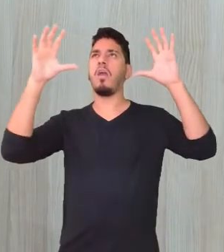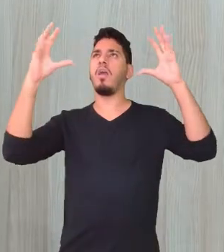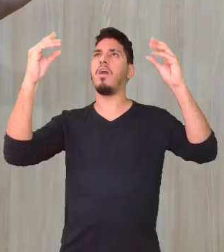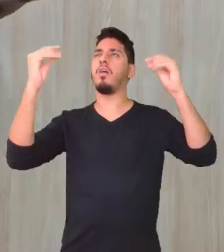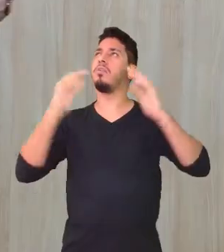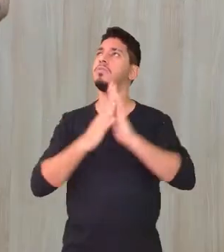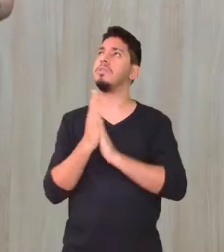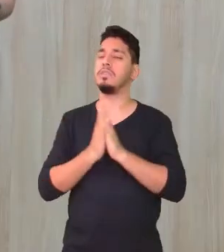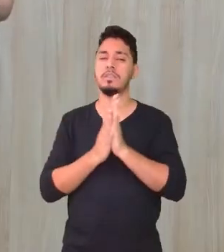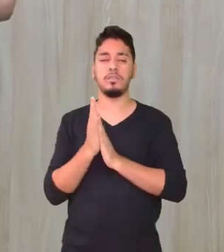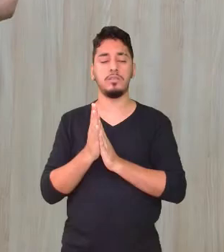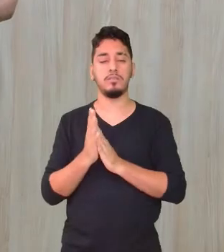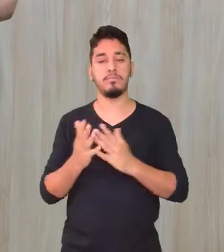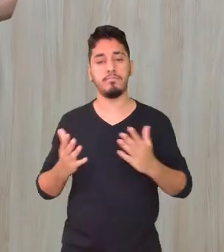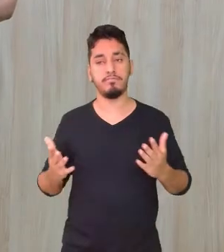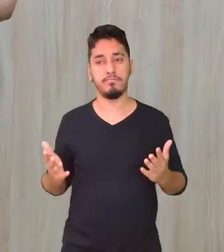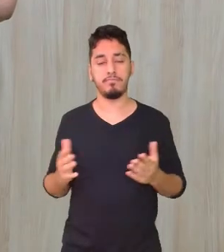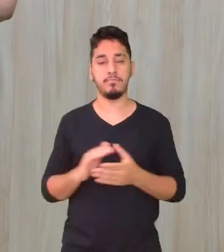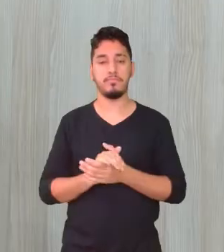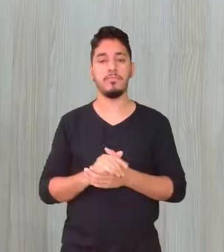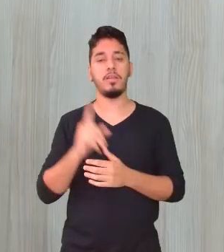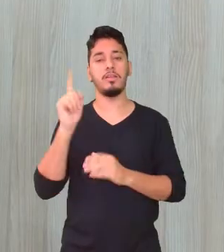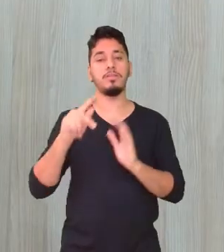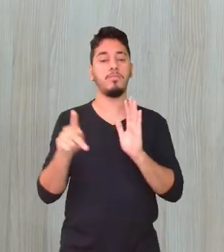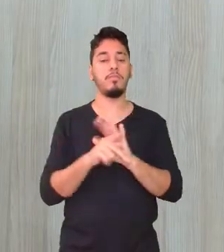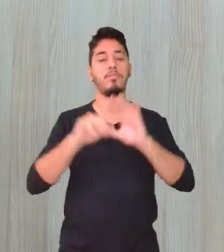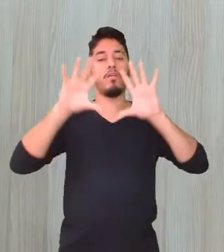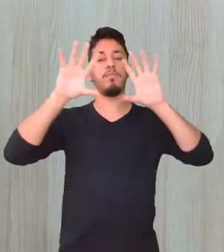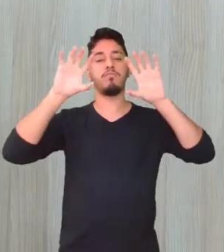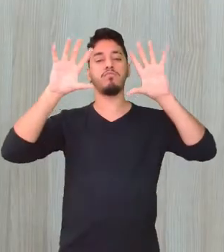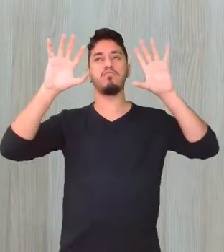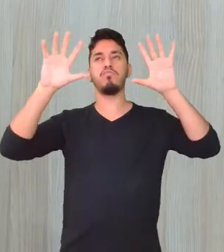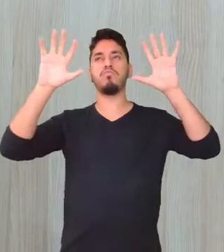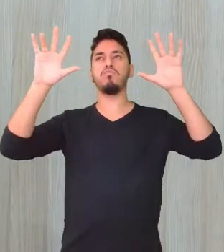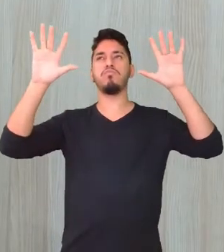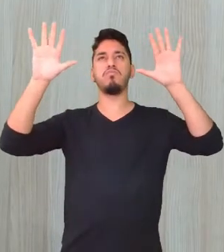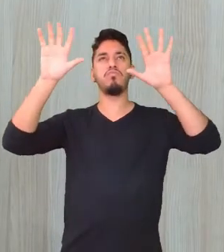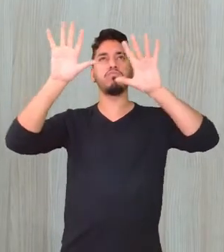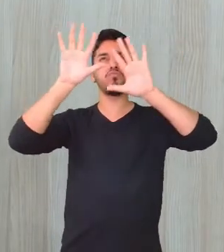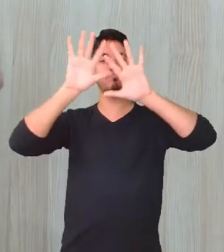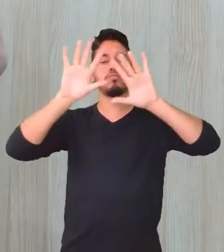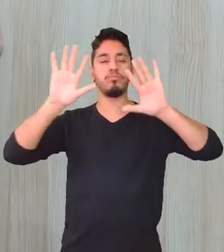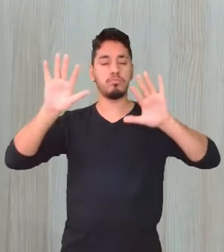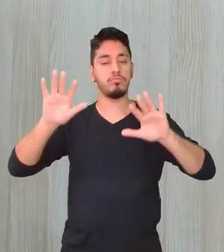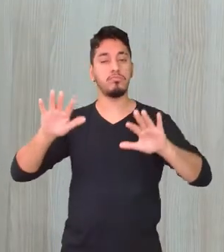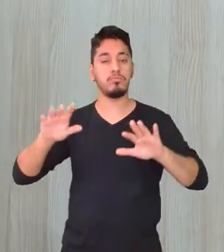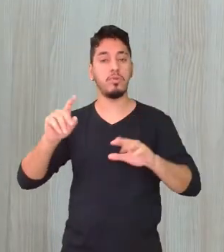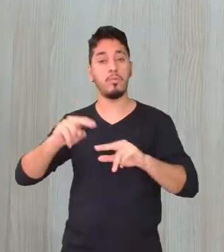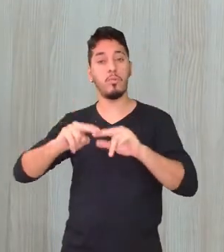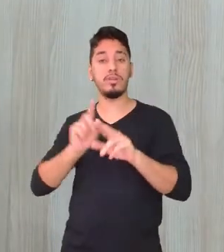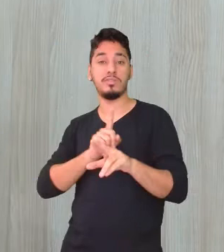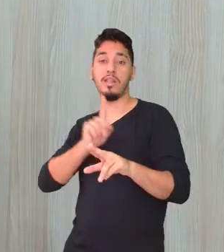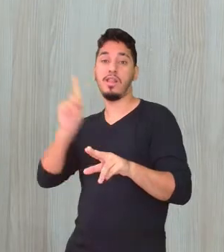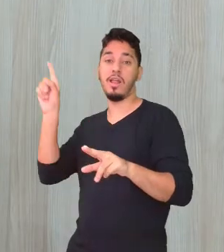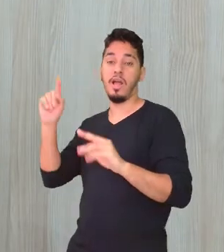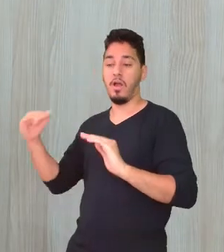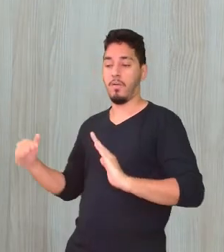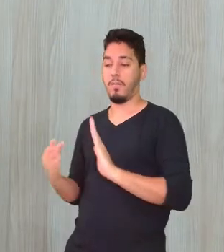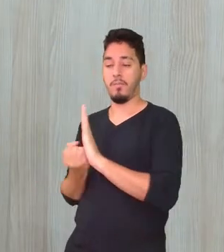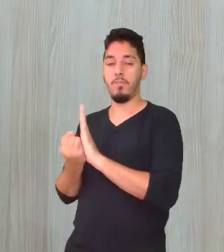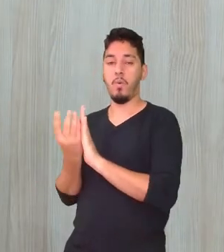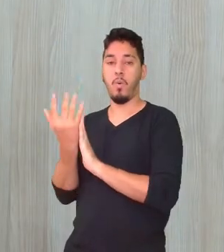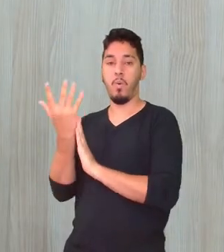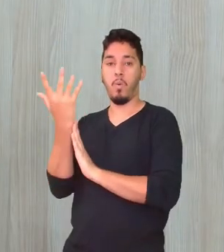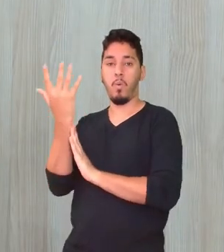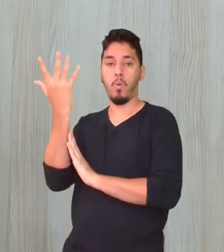né? Isso, essa cortina de fumaça, digamos cortina assim, de fumaça. que acabou surgindo nesse estouro lá nessa